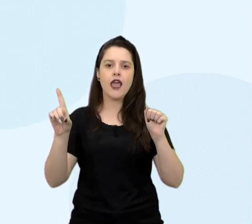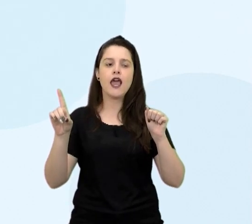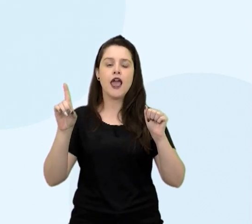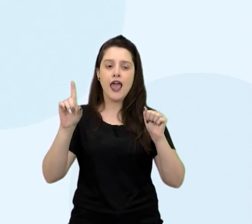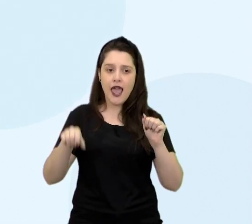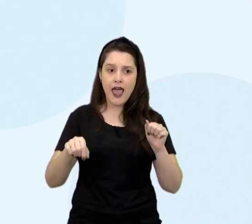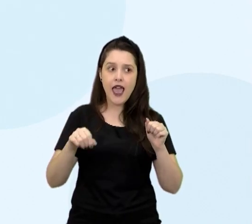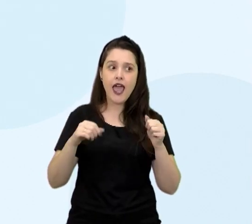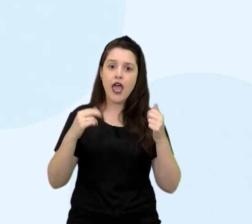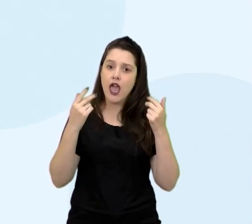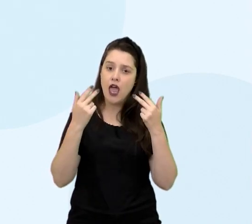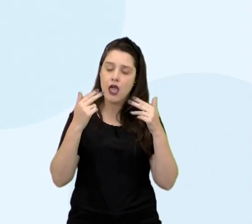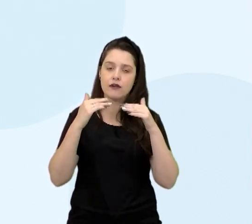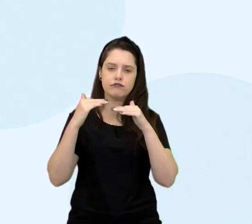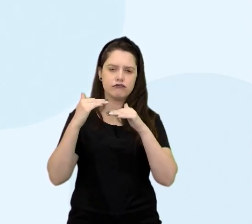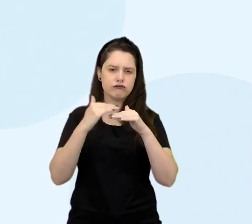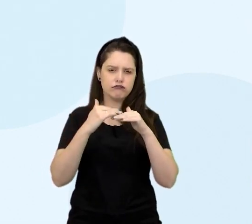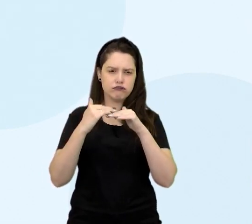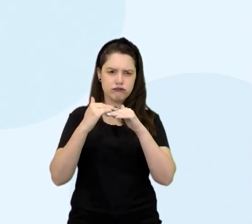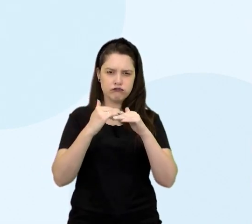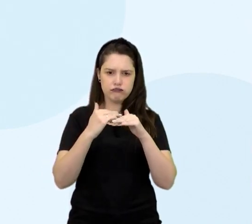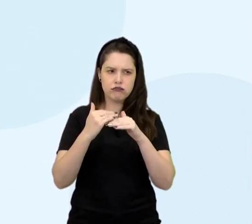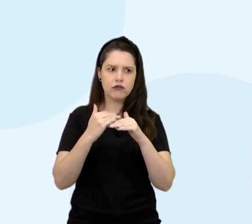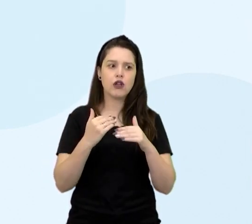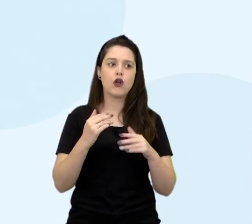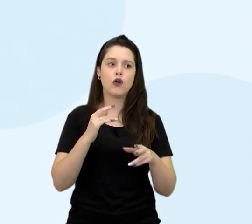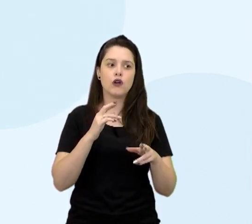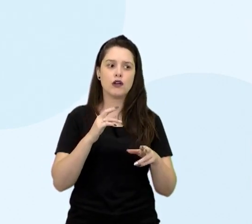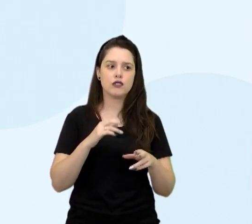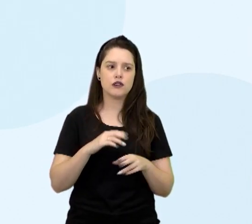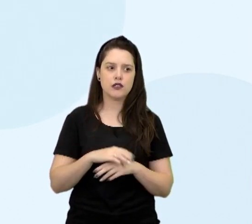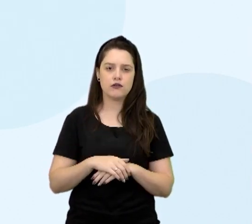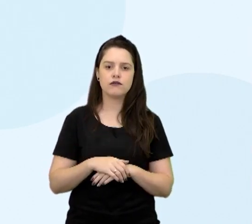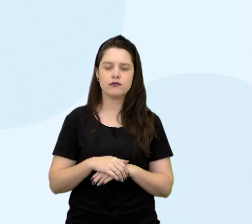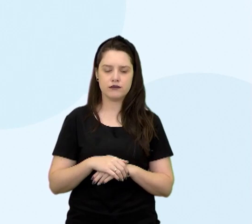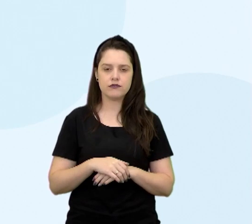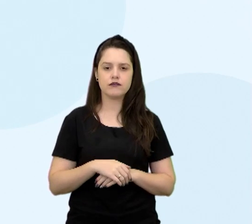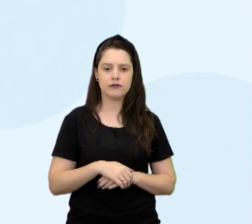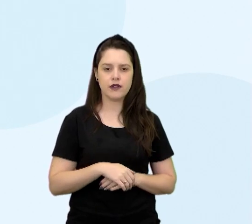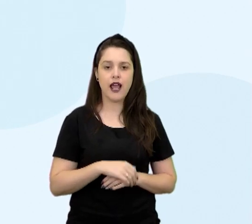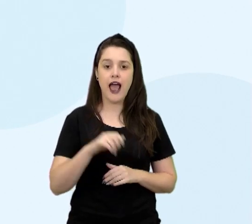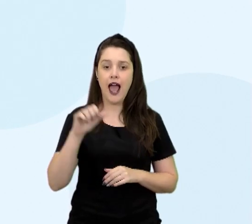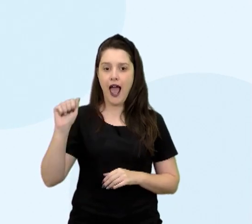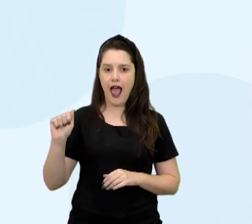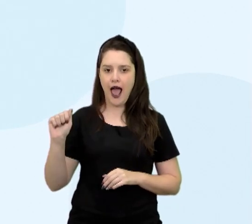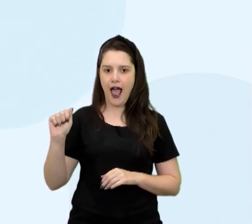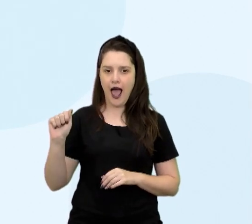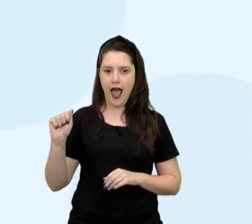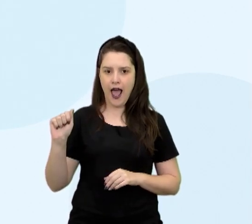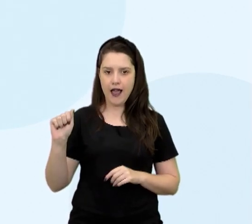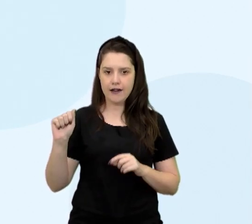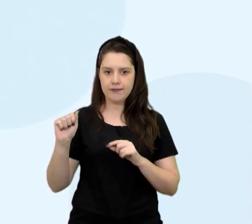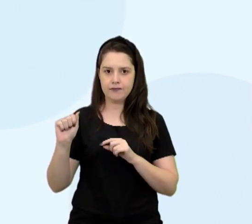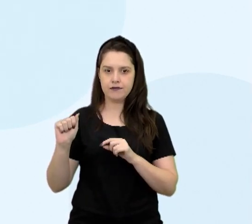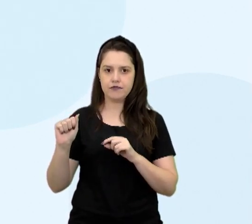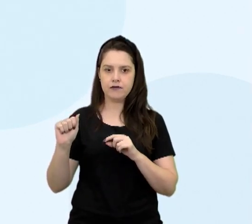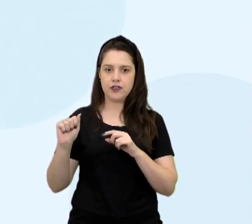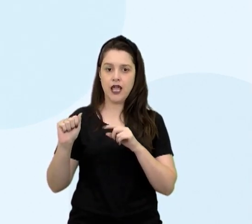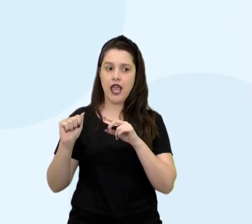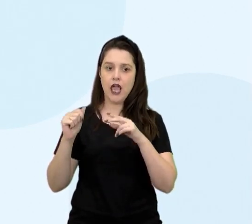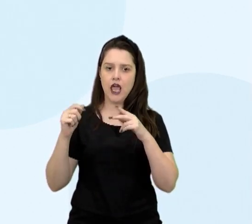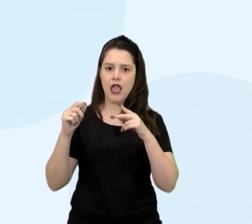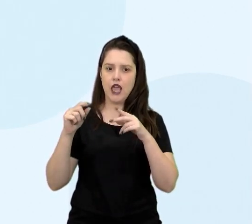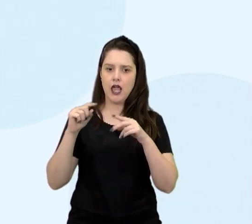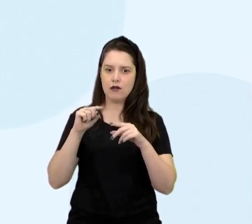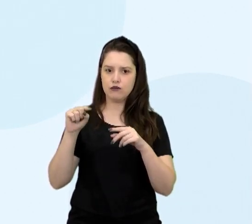congruentes. Então, o D é o correspondente ao A. A gente fala o seguinte, ó, A, né, o ângulo A é o